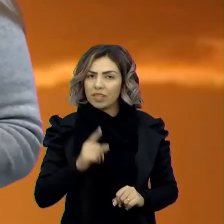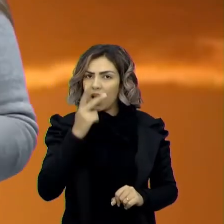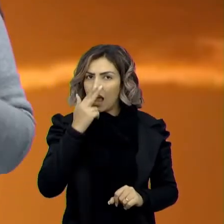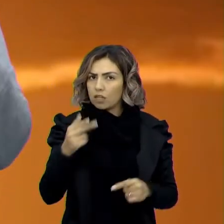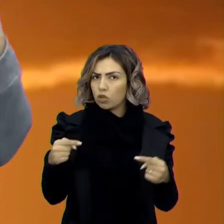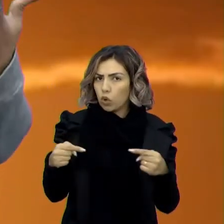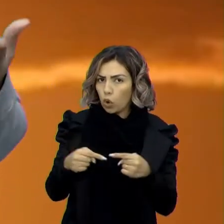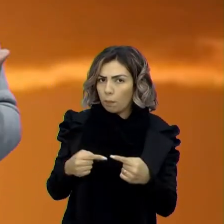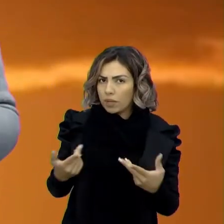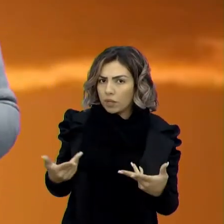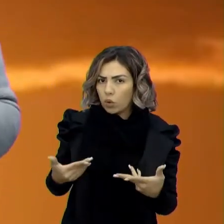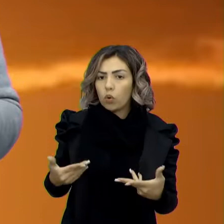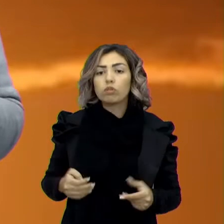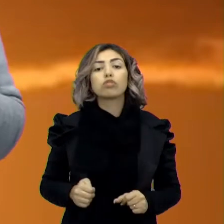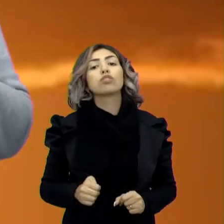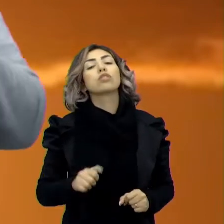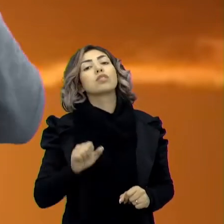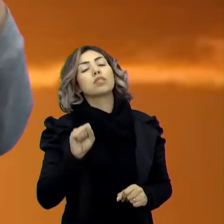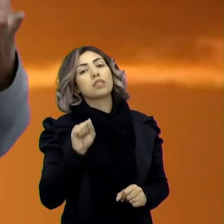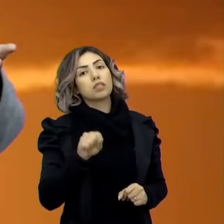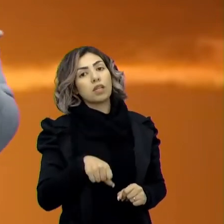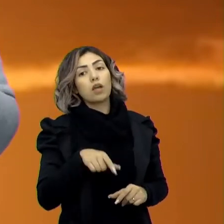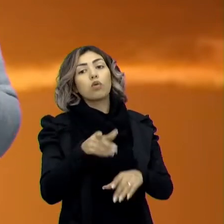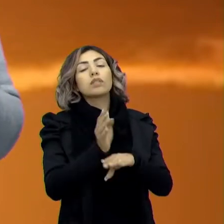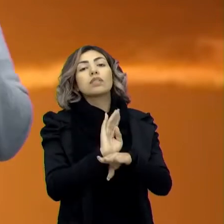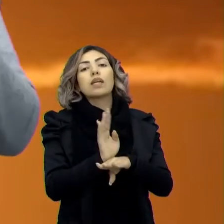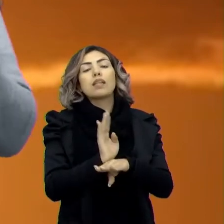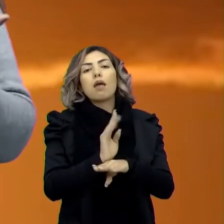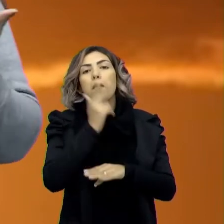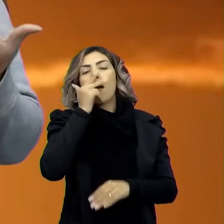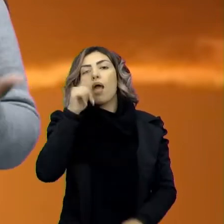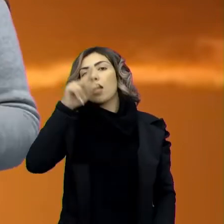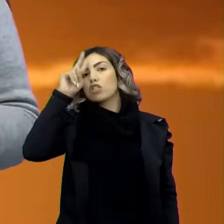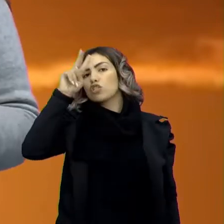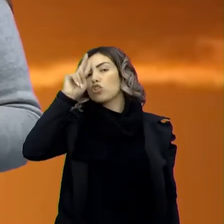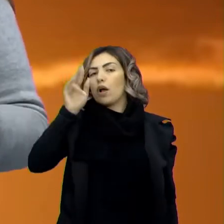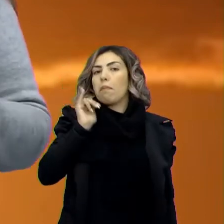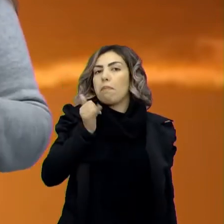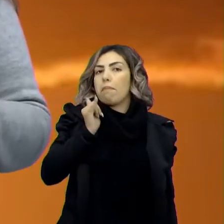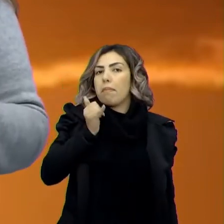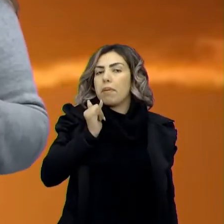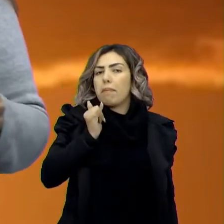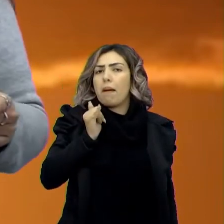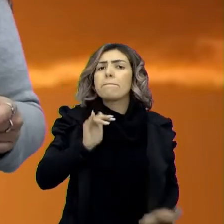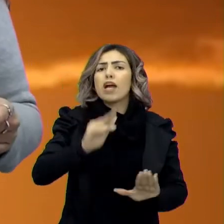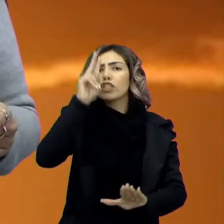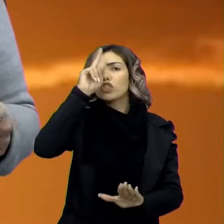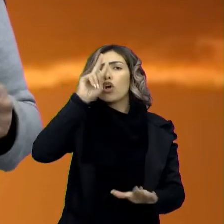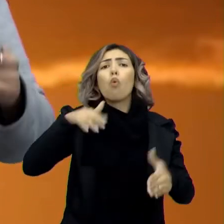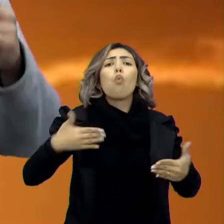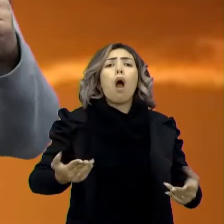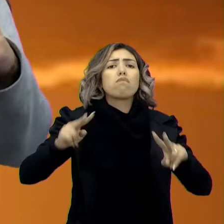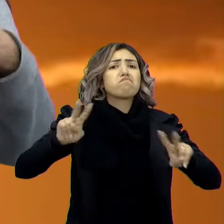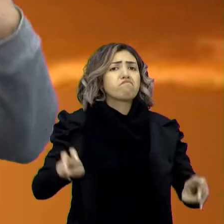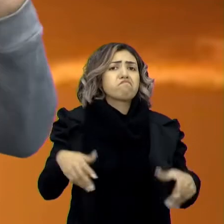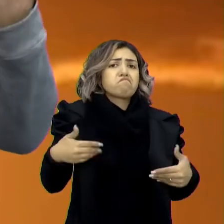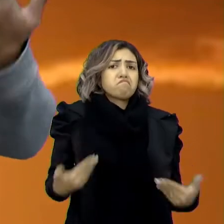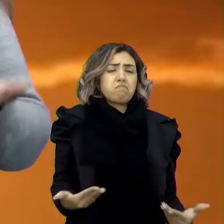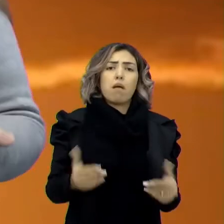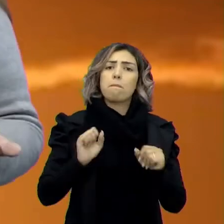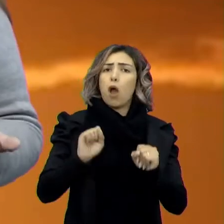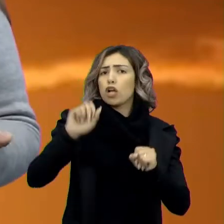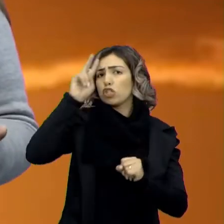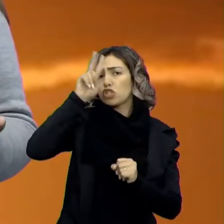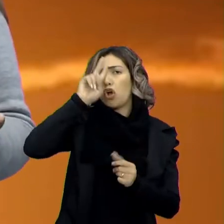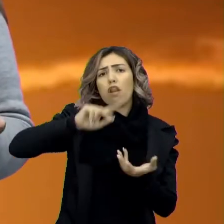que, na verdade, para mim o cinema ele é uma contação de história, não importa qual história seja. Então pode ser a tua história, a história do que você